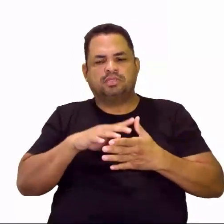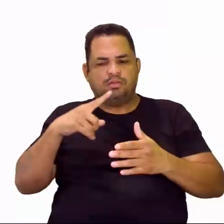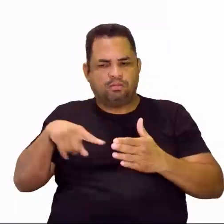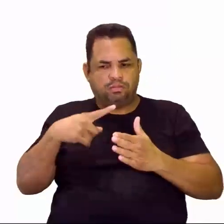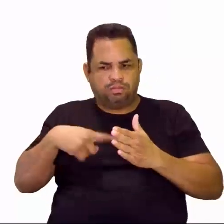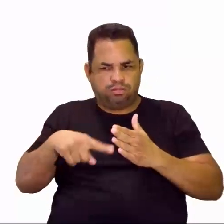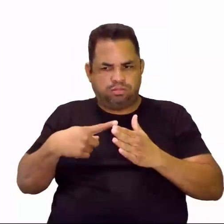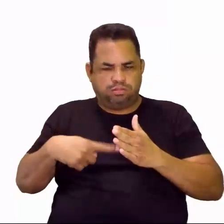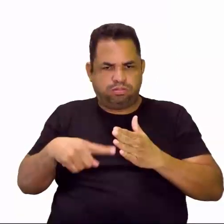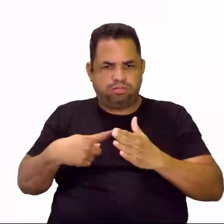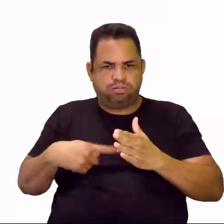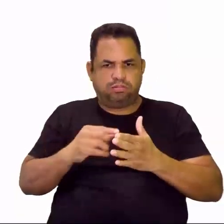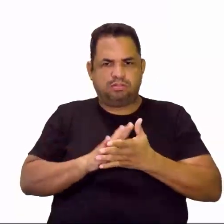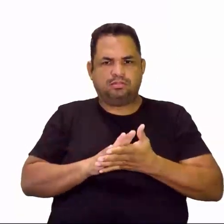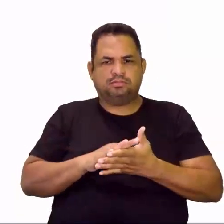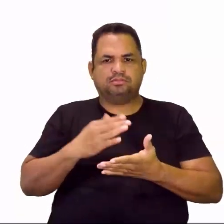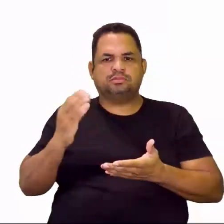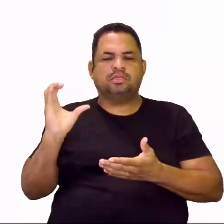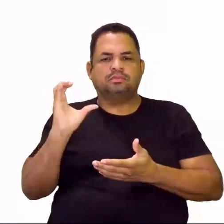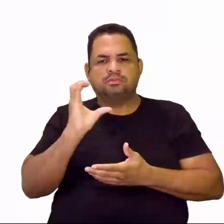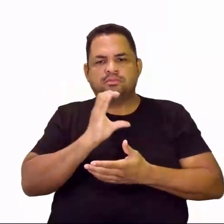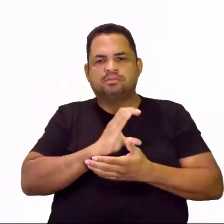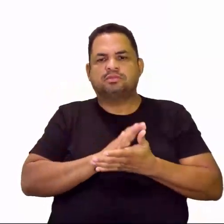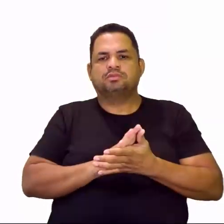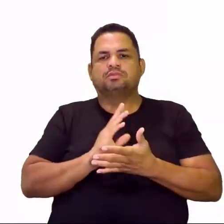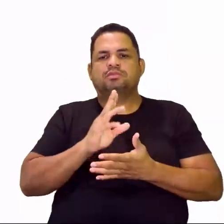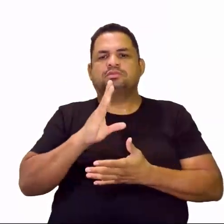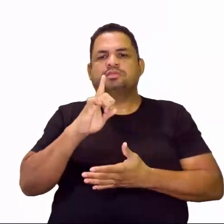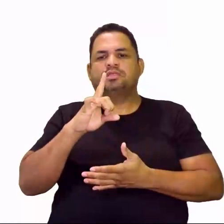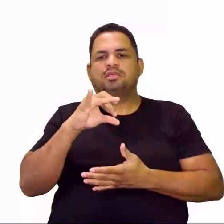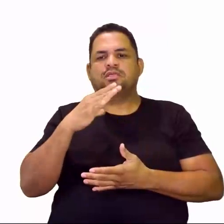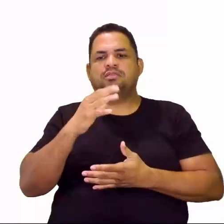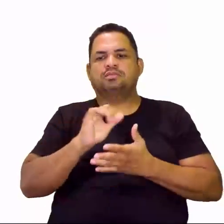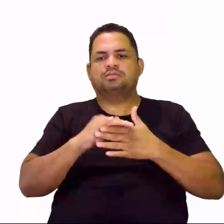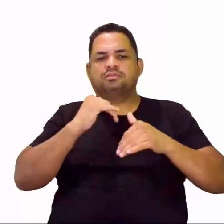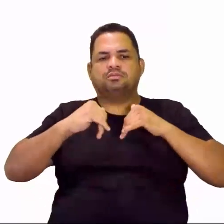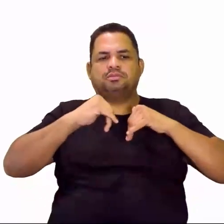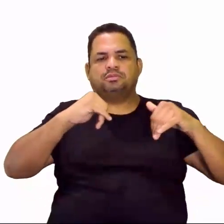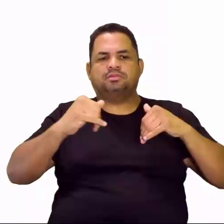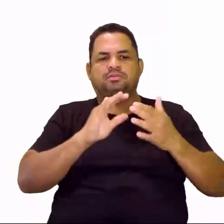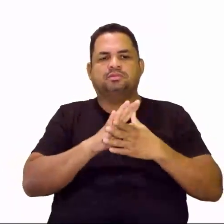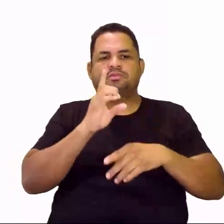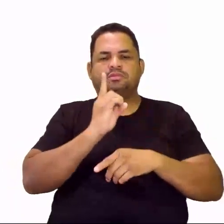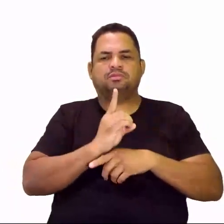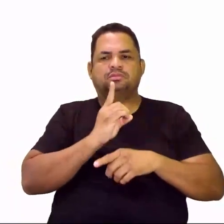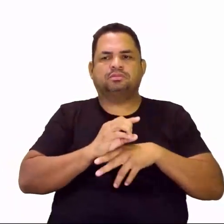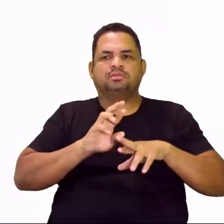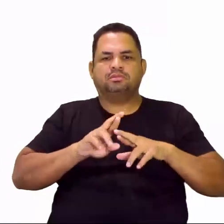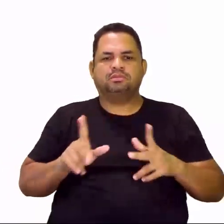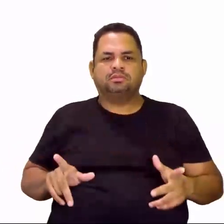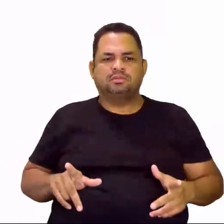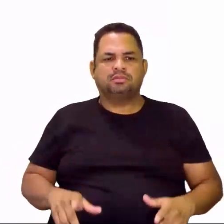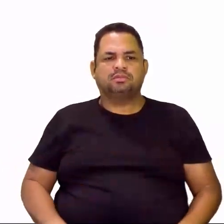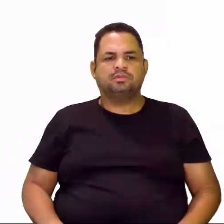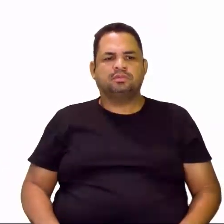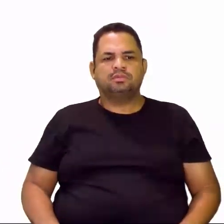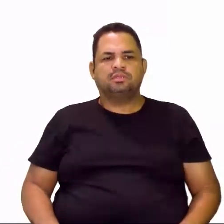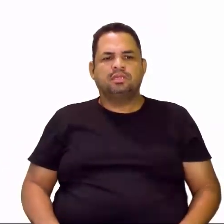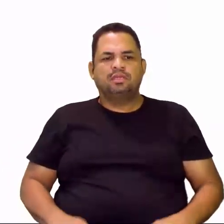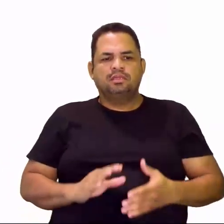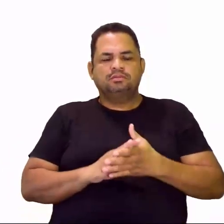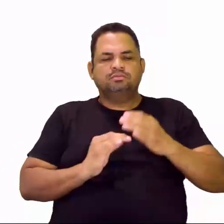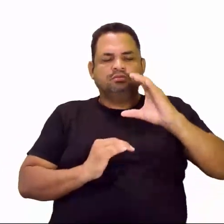denominados centrífugas, que aceleram a decantação, separando materiais de densidades diferentes.